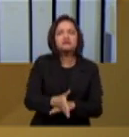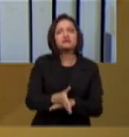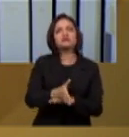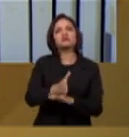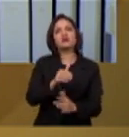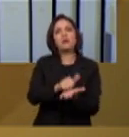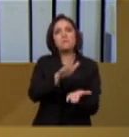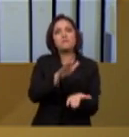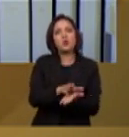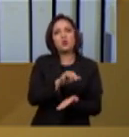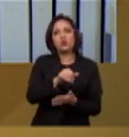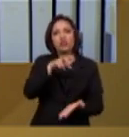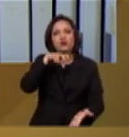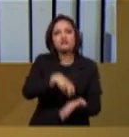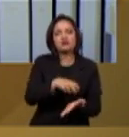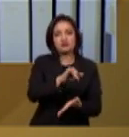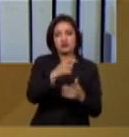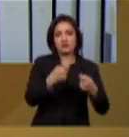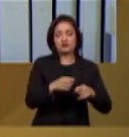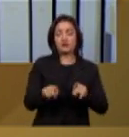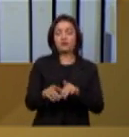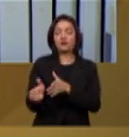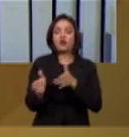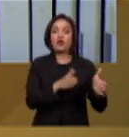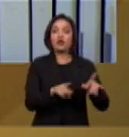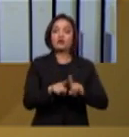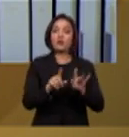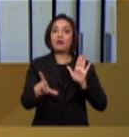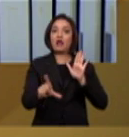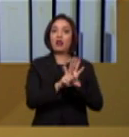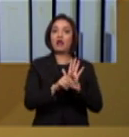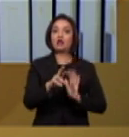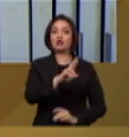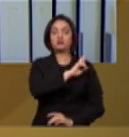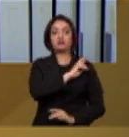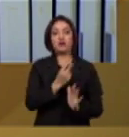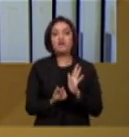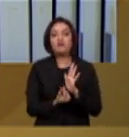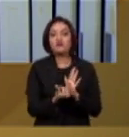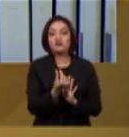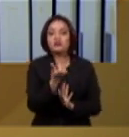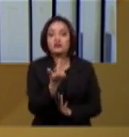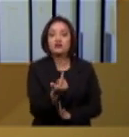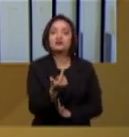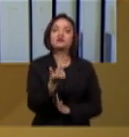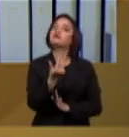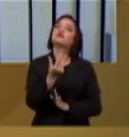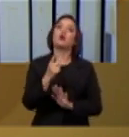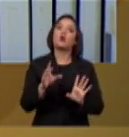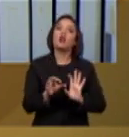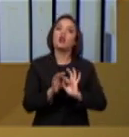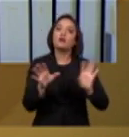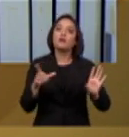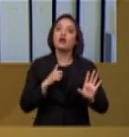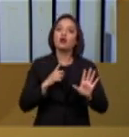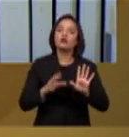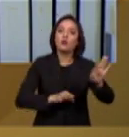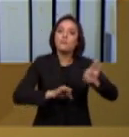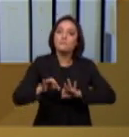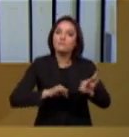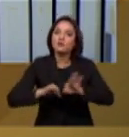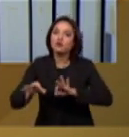da Lei de Responsabilidade Fiscal e da Lei de Diretrizes Orçamentárias a fim de viabilizar programas de combate ao